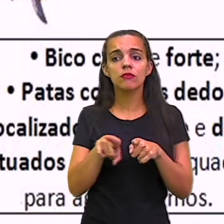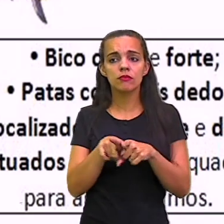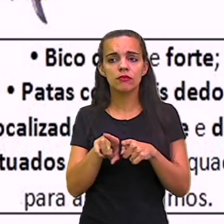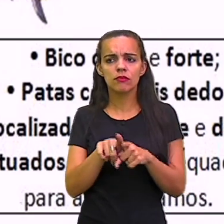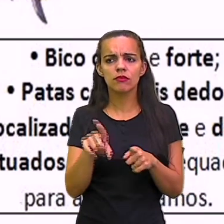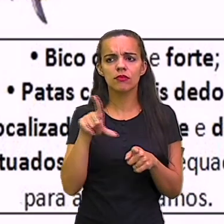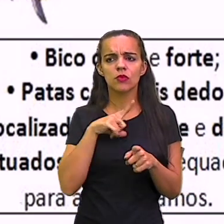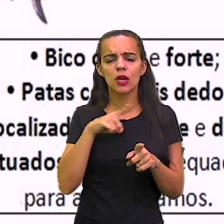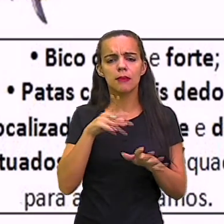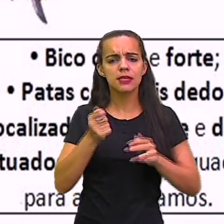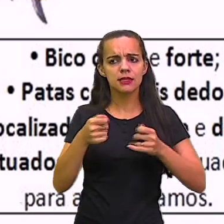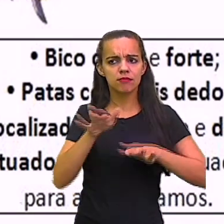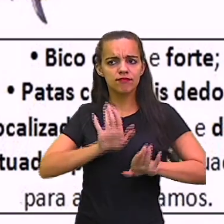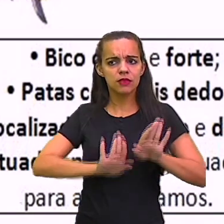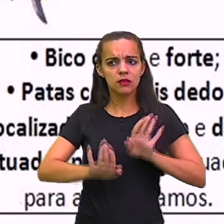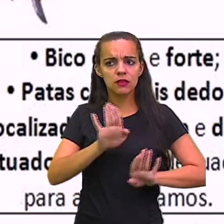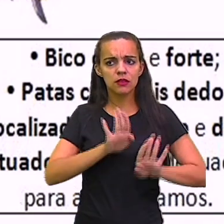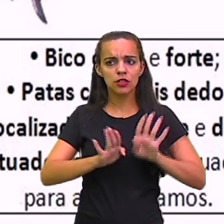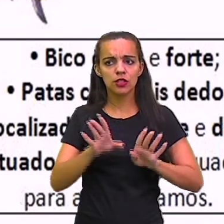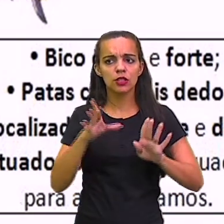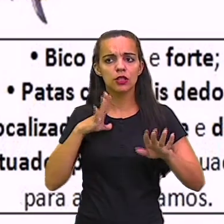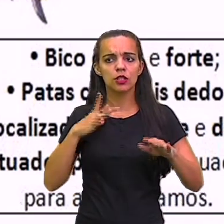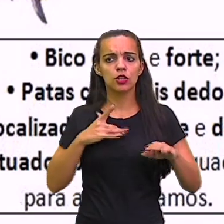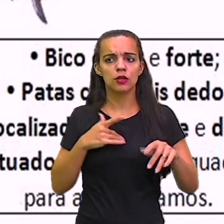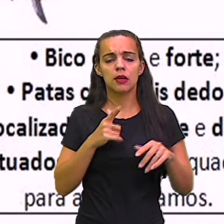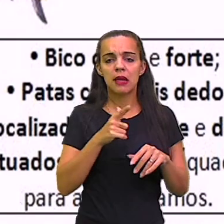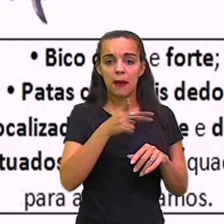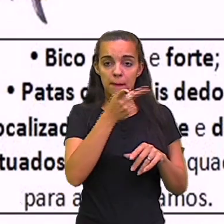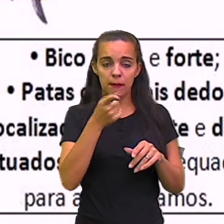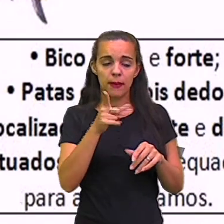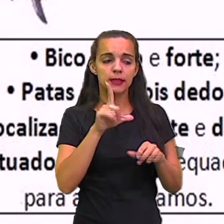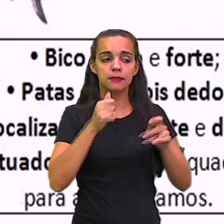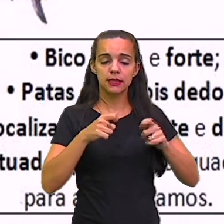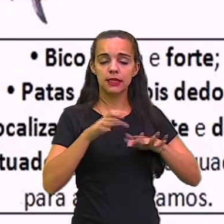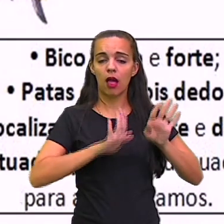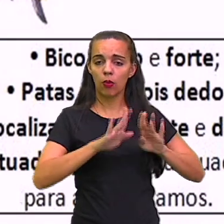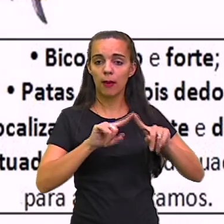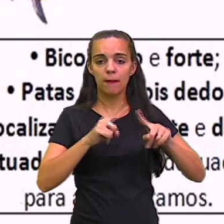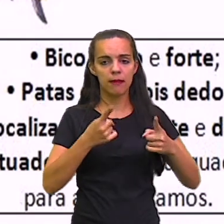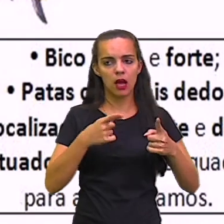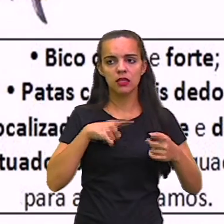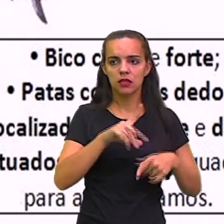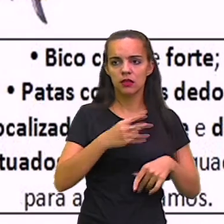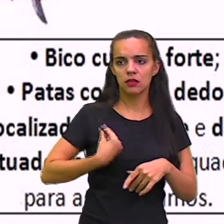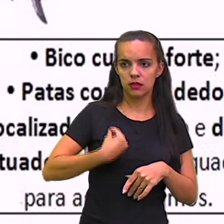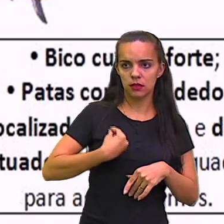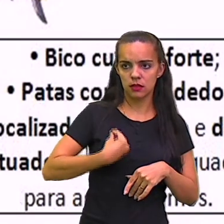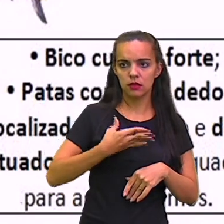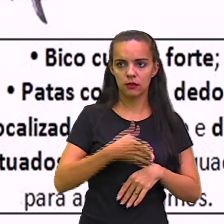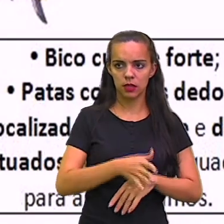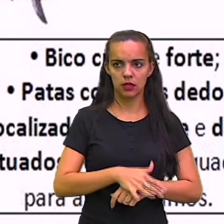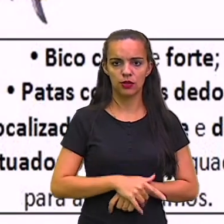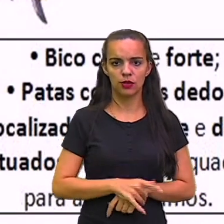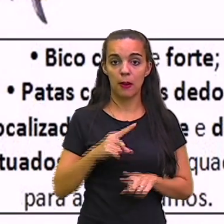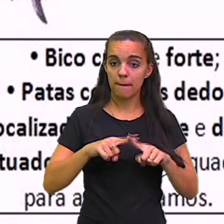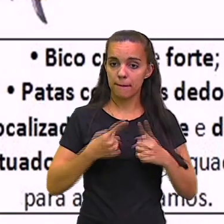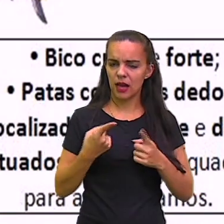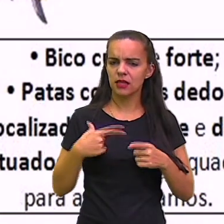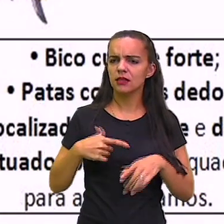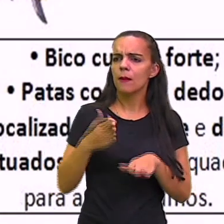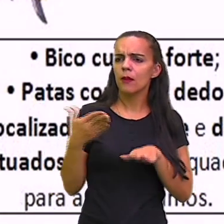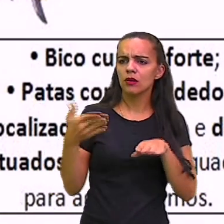que se tenha o cuidado para que não deixem de existir agora para colocar o seu conhecimento em